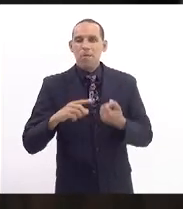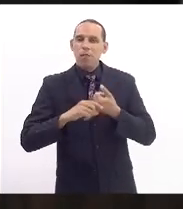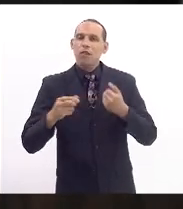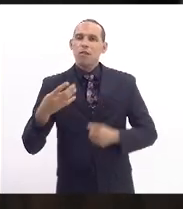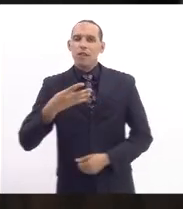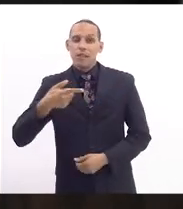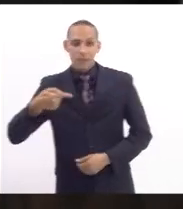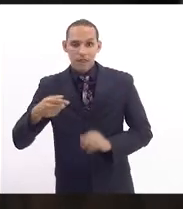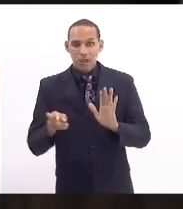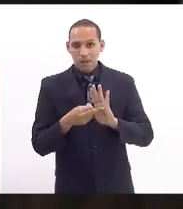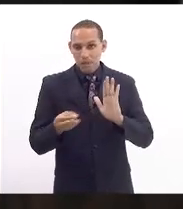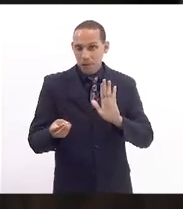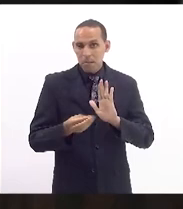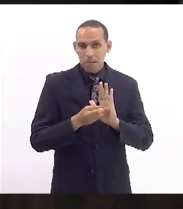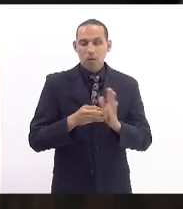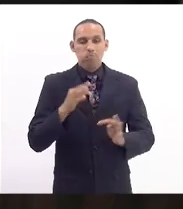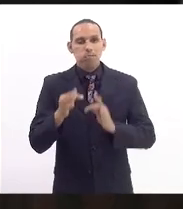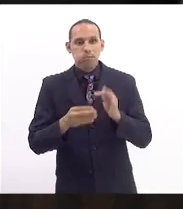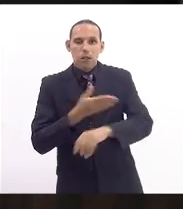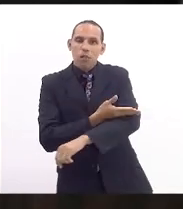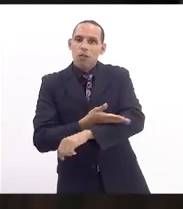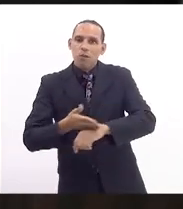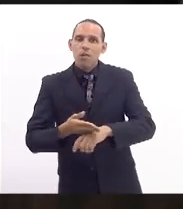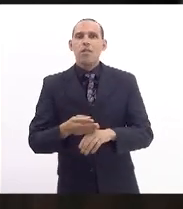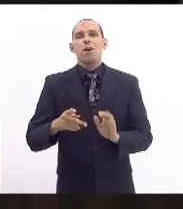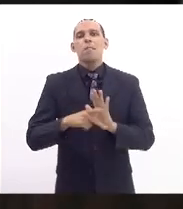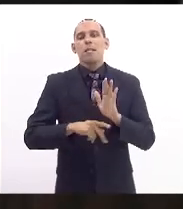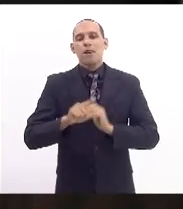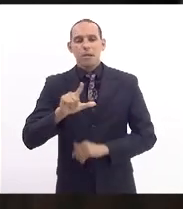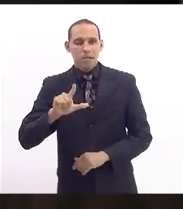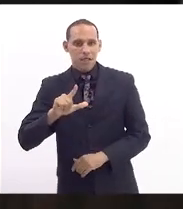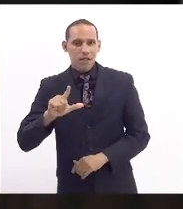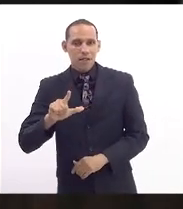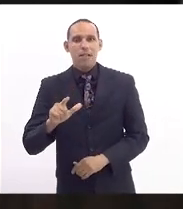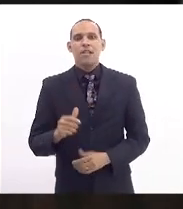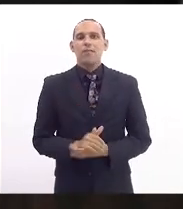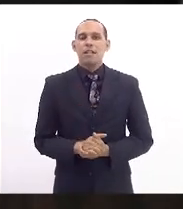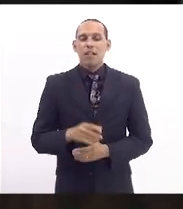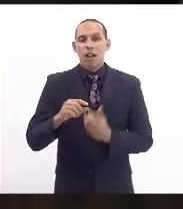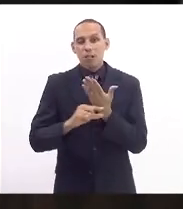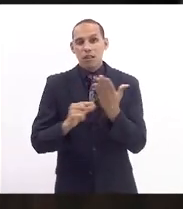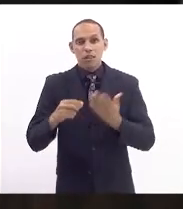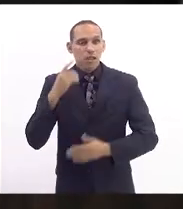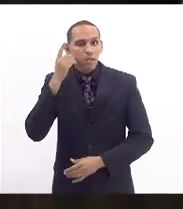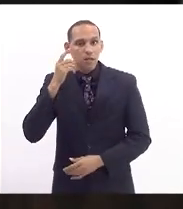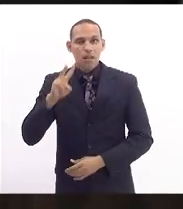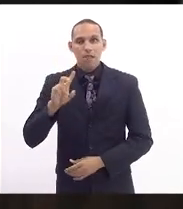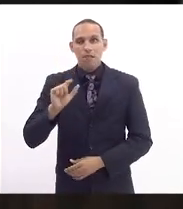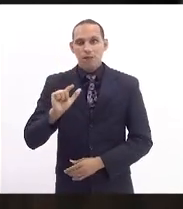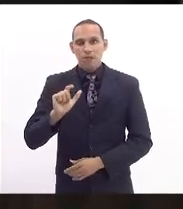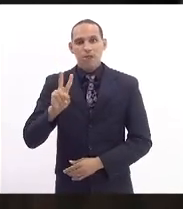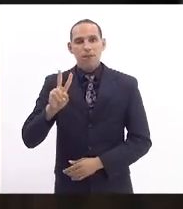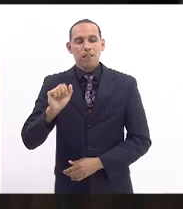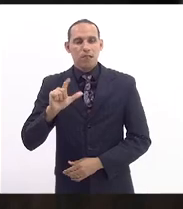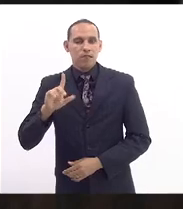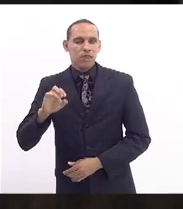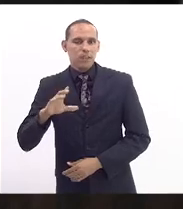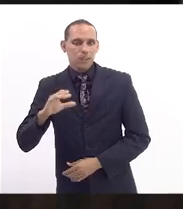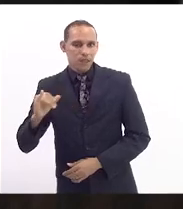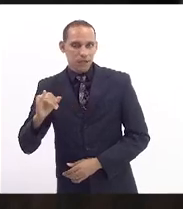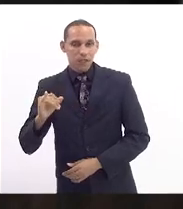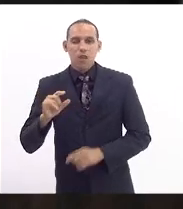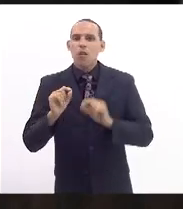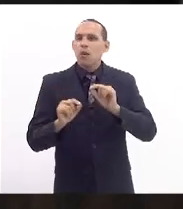tramitação ordinária em primeira discussão projeto de lei 37 73 2021 de autoria do deputado Valdeci da saúde que a segunda de